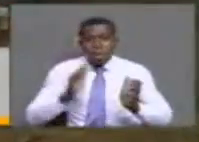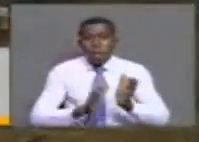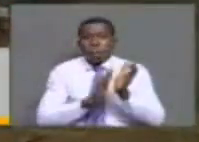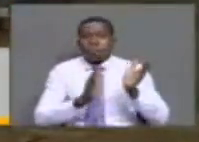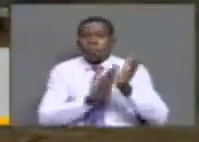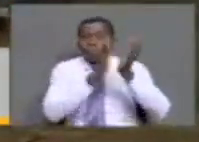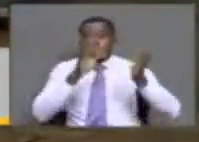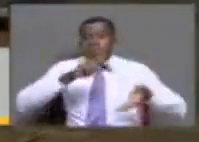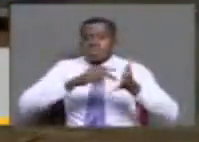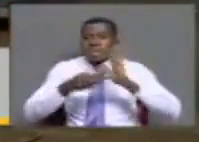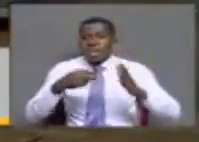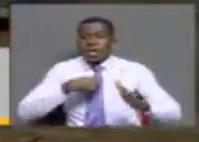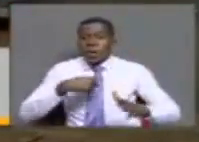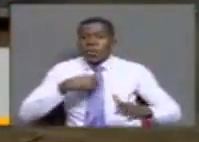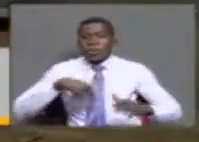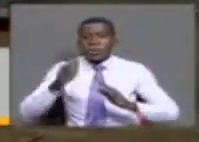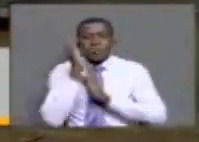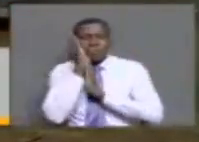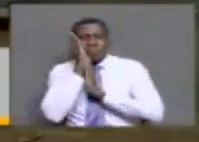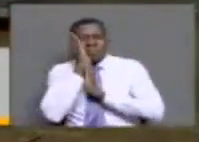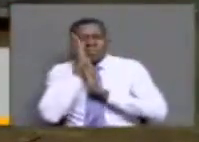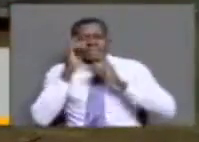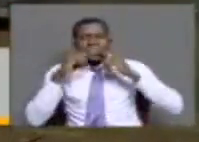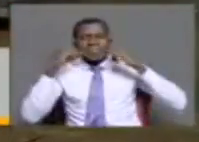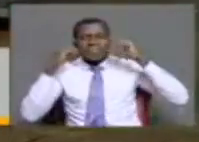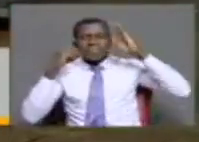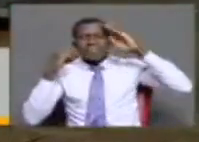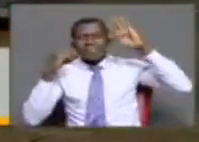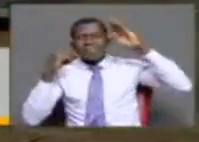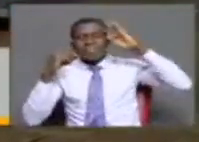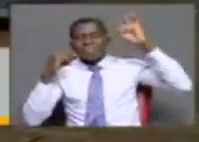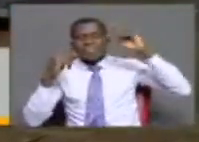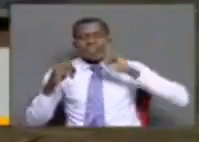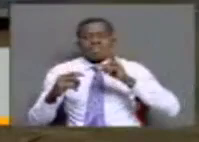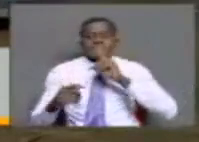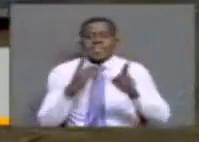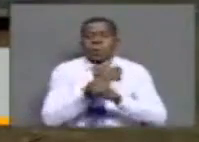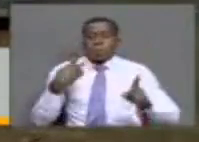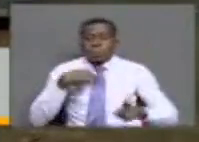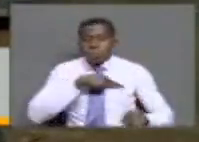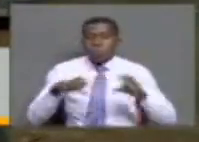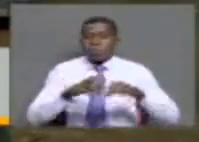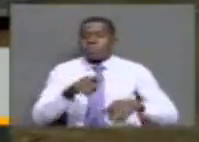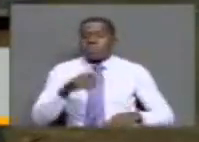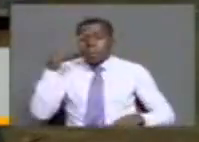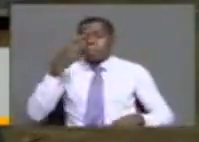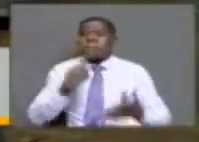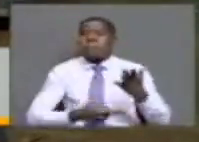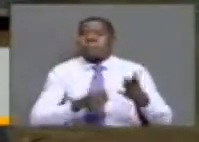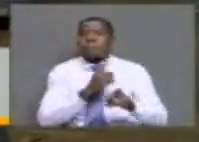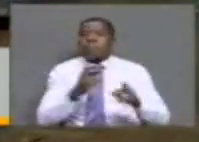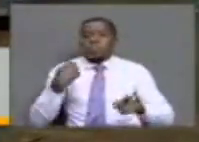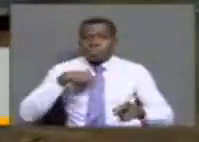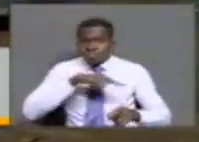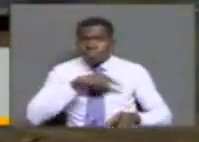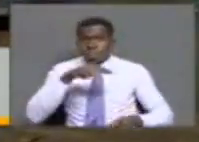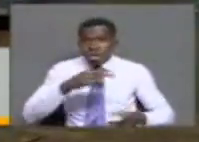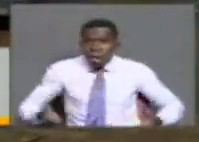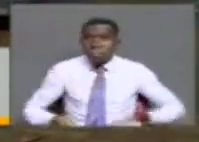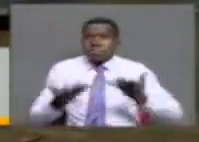que deverei dormir satisfeito. Mas nós fizemos isso também para que possamos inspirar a